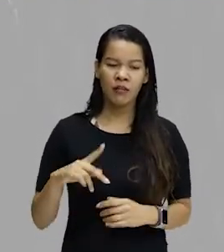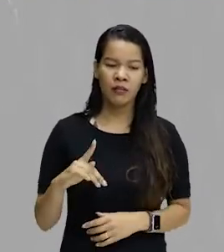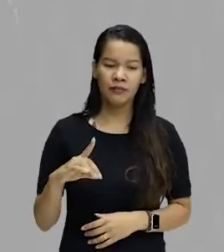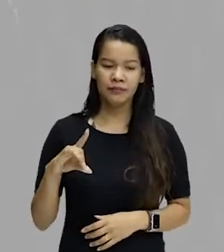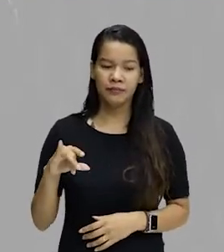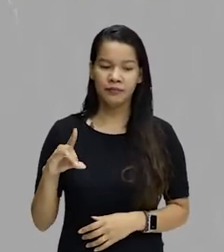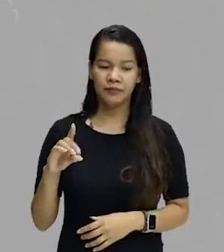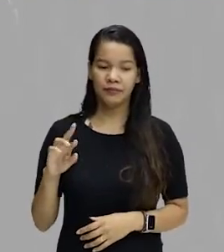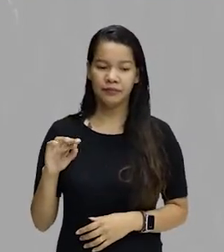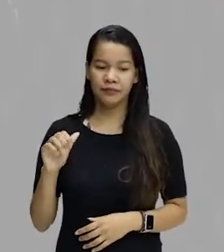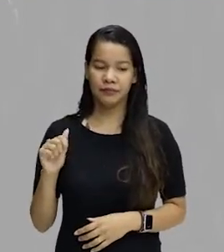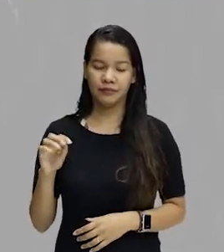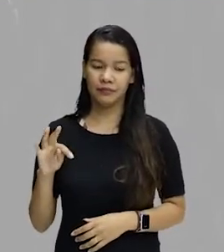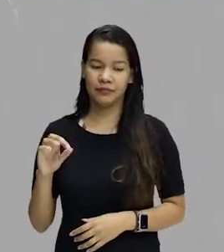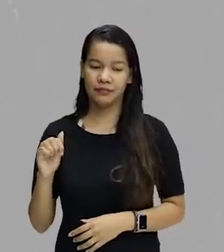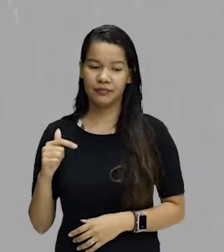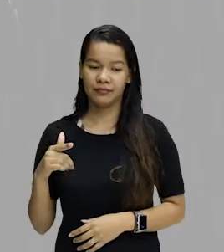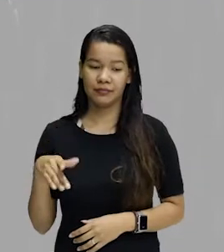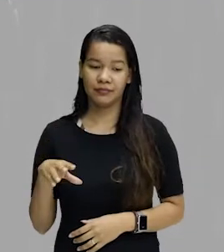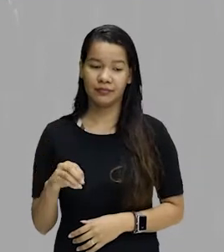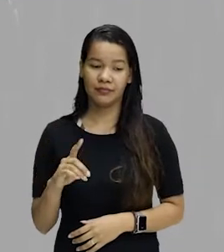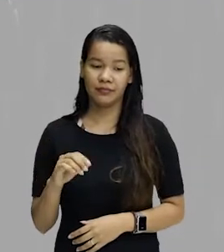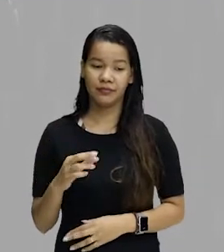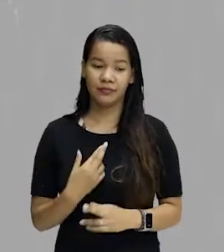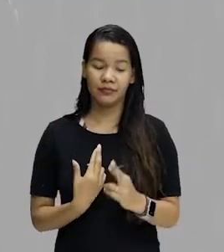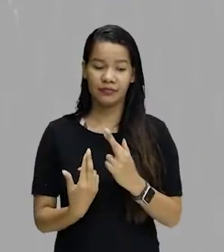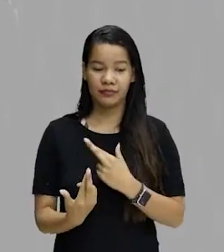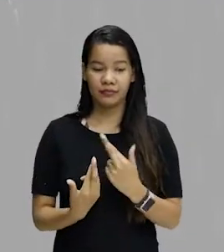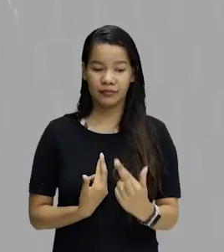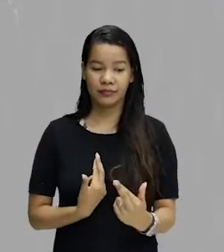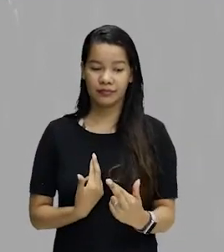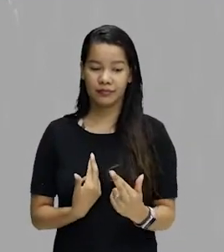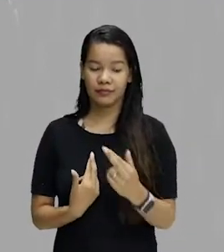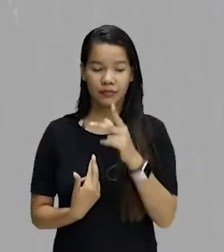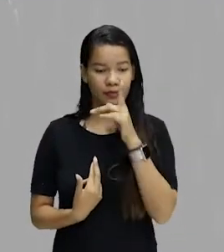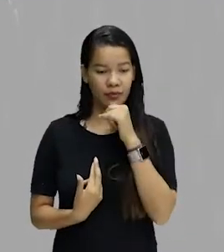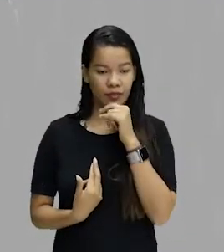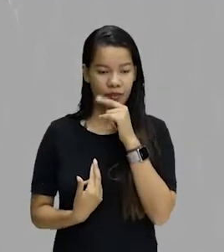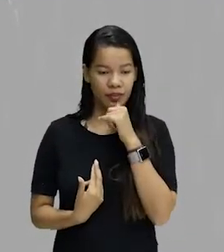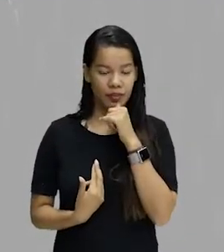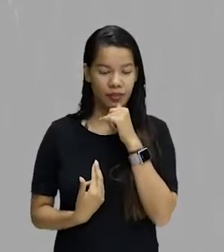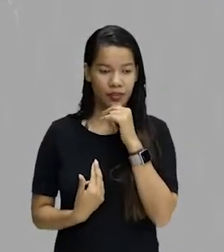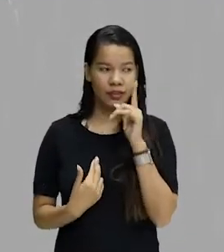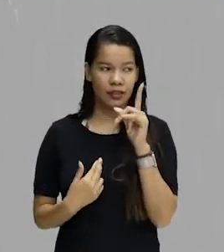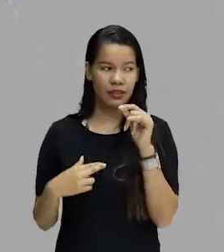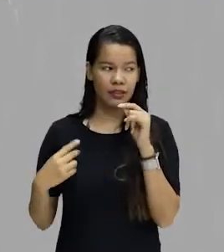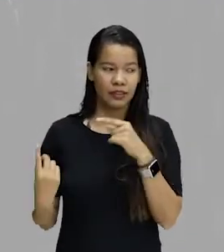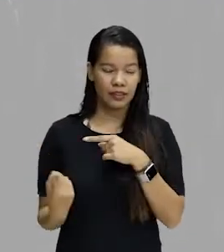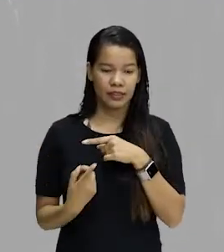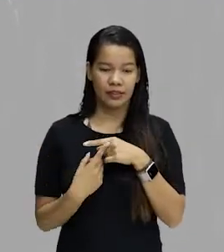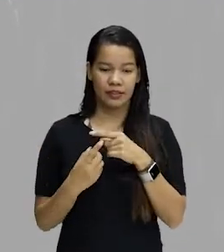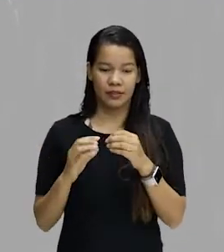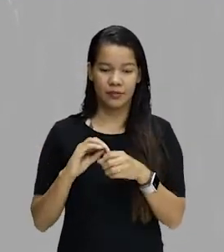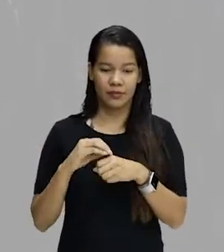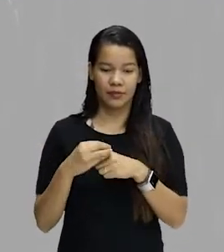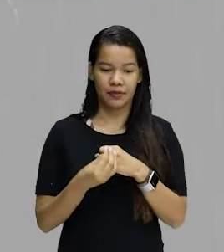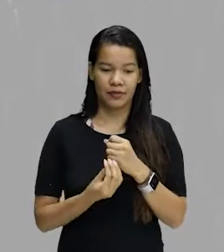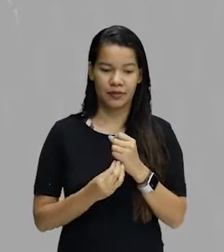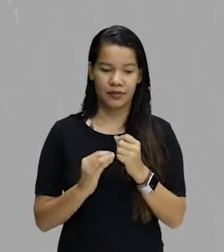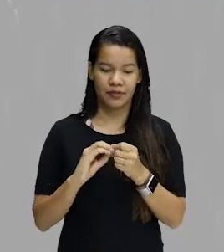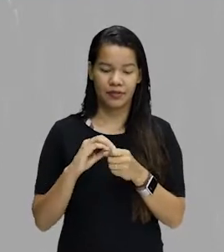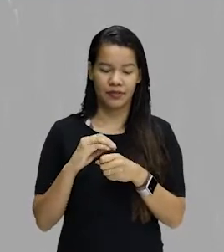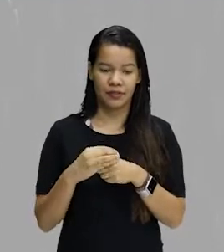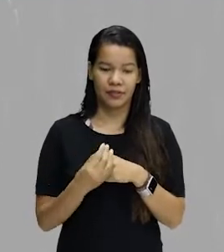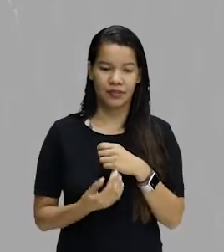bom, reação de hidratação é a reação com água, né? É a adição da molécula de água